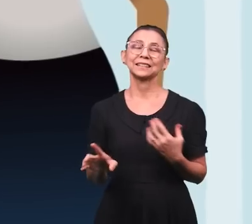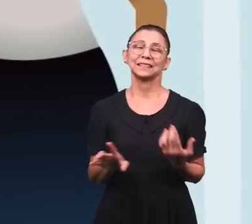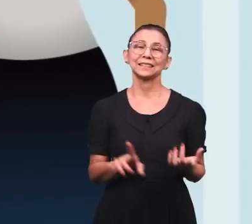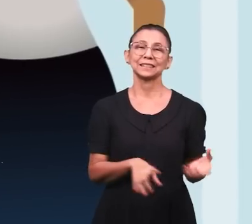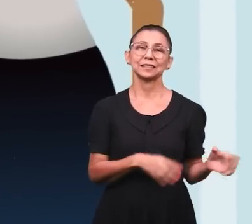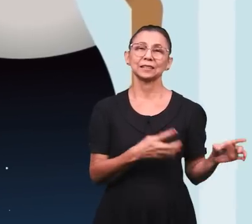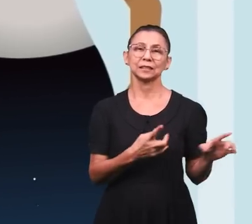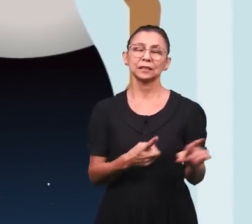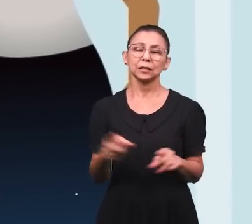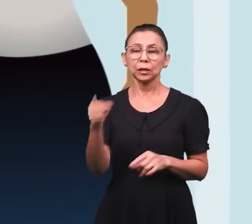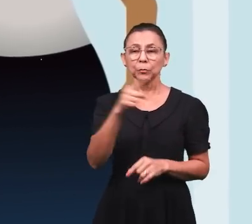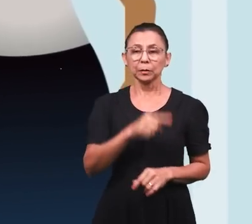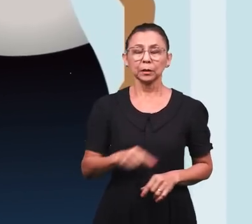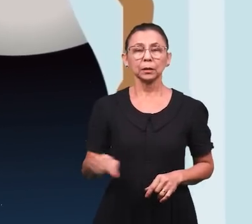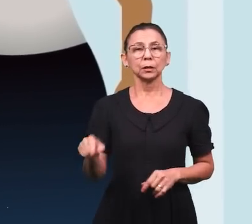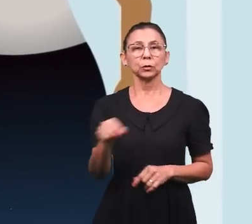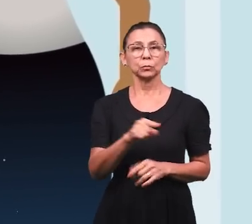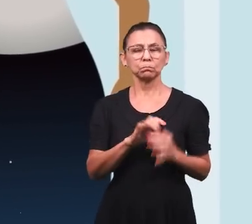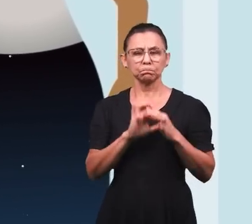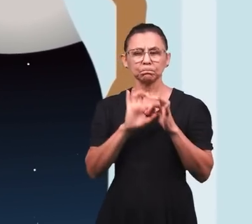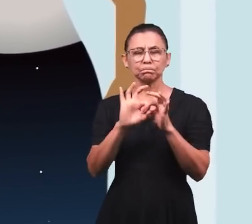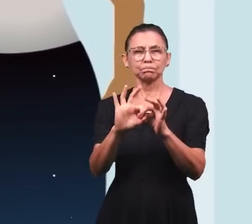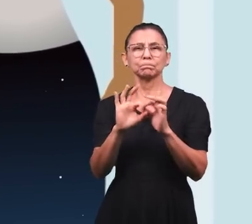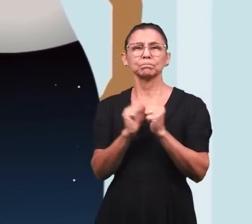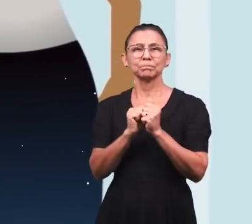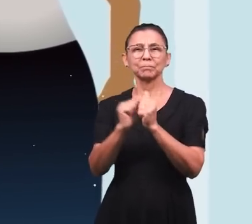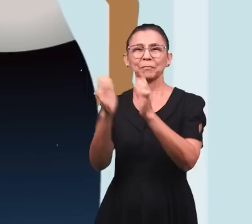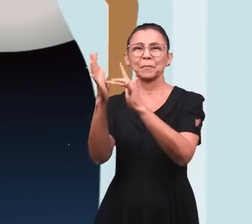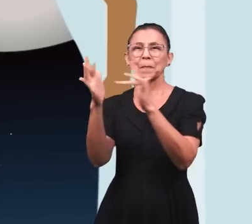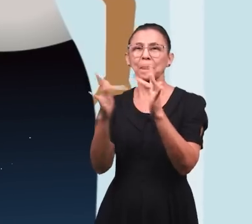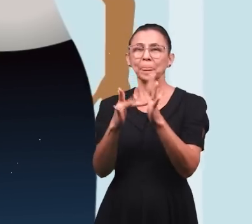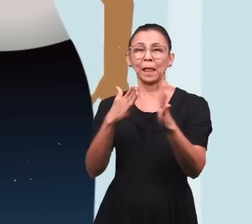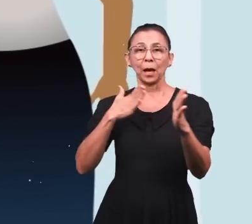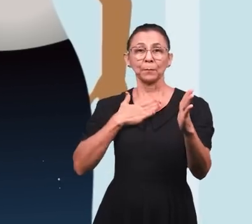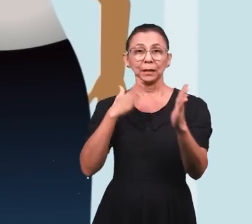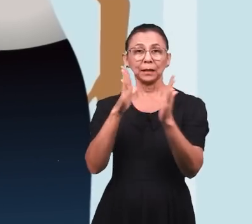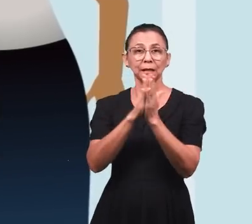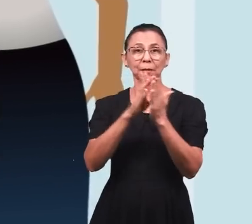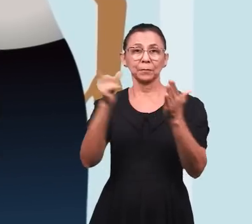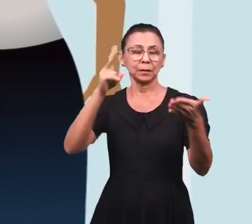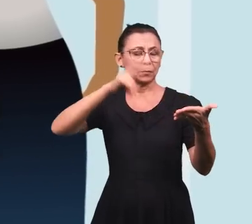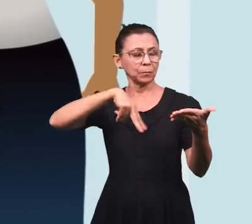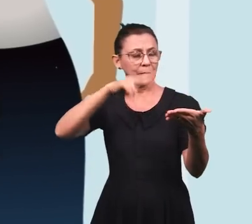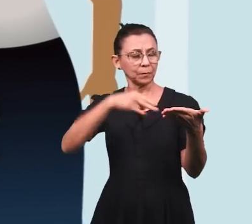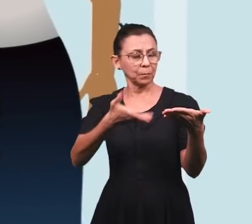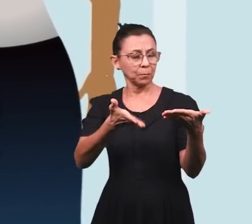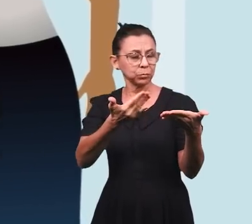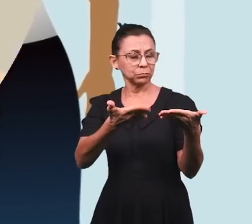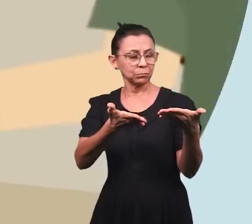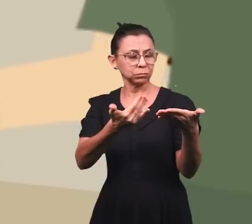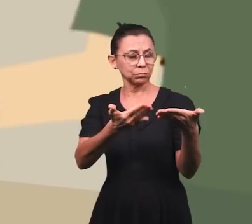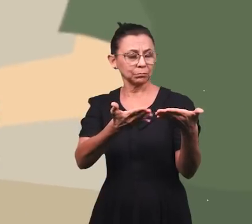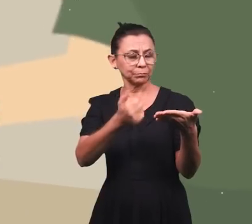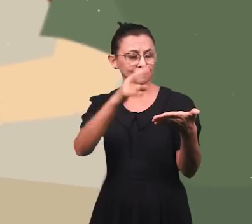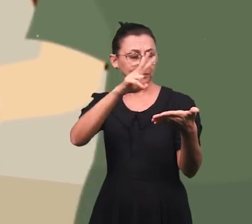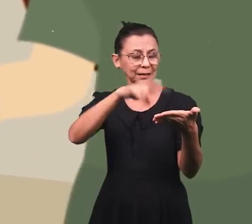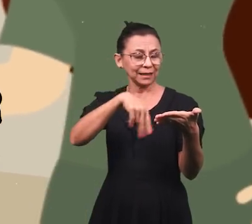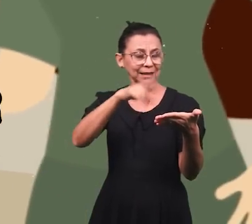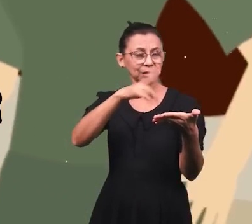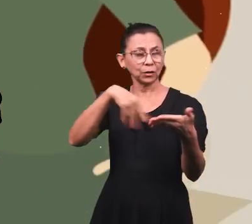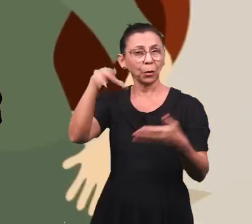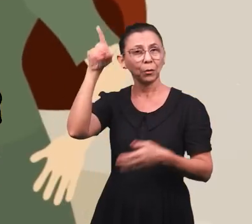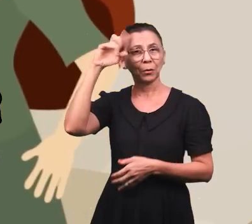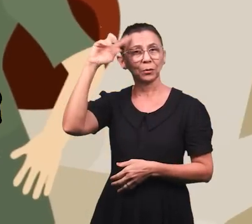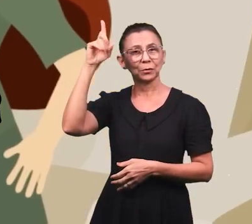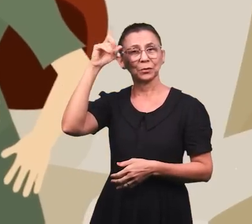para aqueles que de Jesus estão perto. A minha Bíblia vou